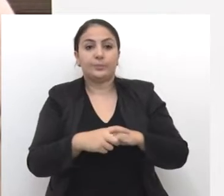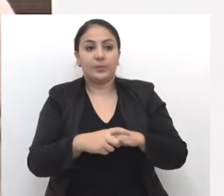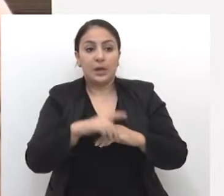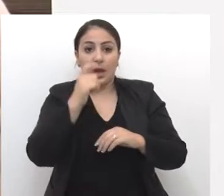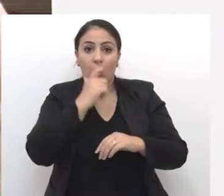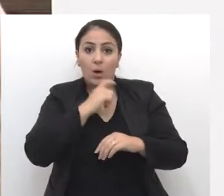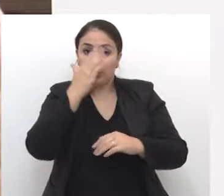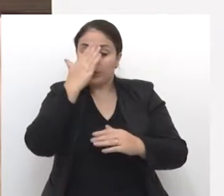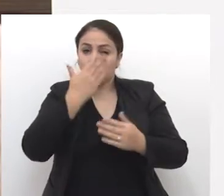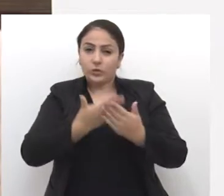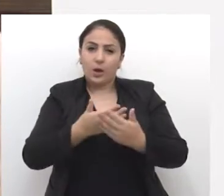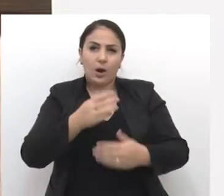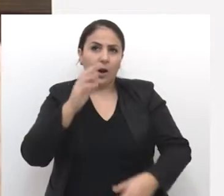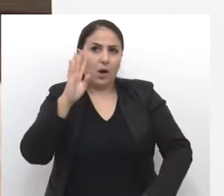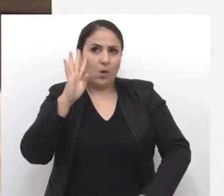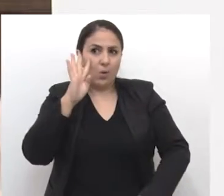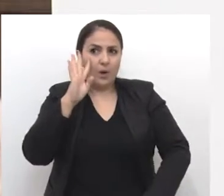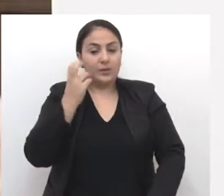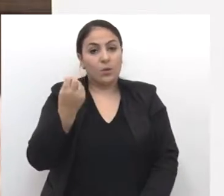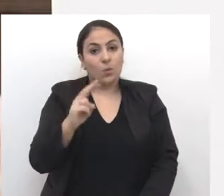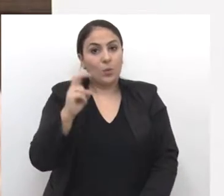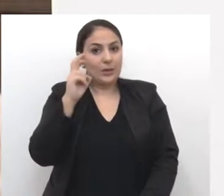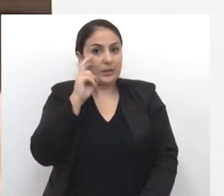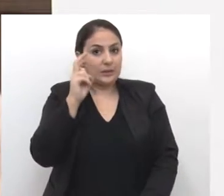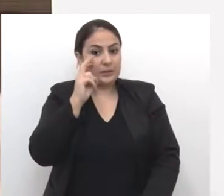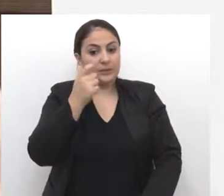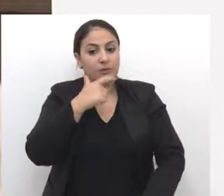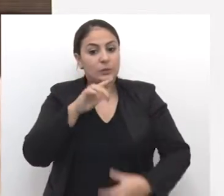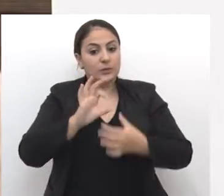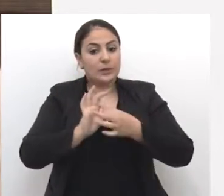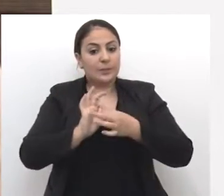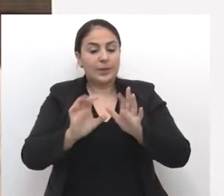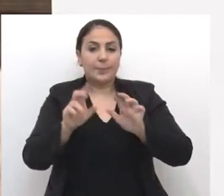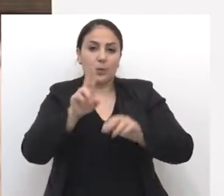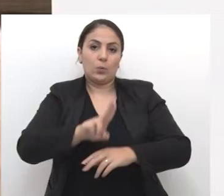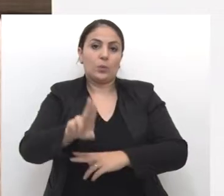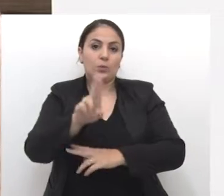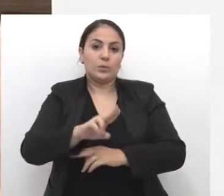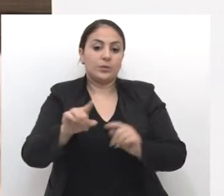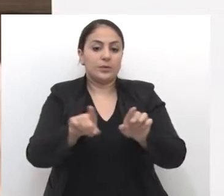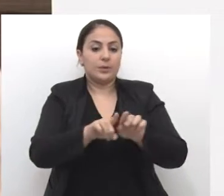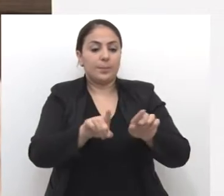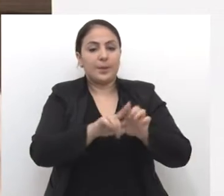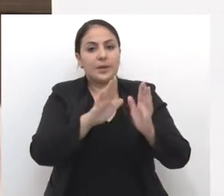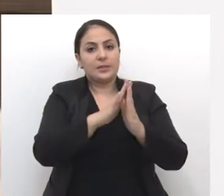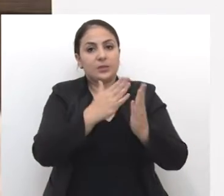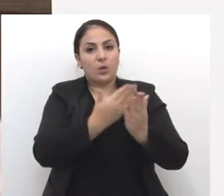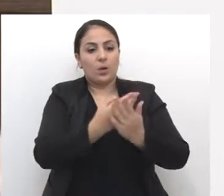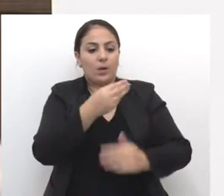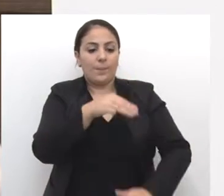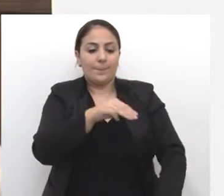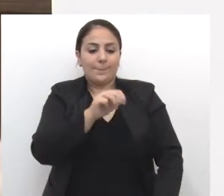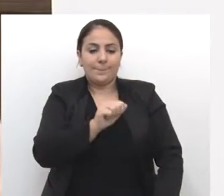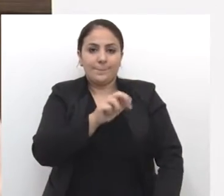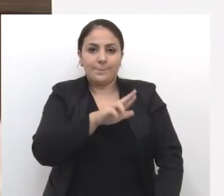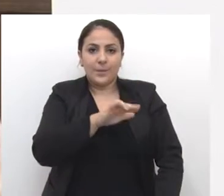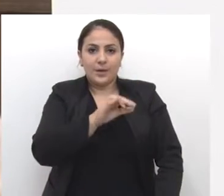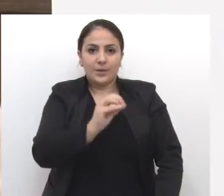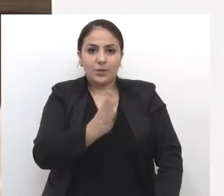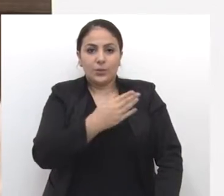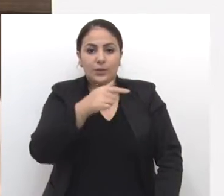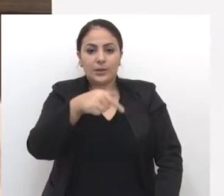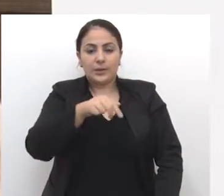breve, acredito que quarta ou quinta-feira deverá ser liberado para o uso, e também a escola Mário Quintana, que